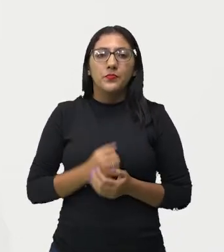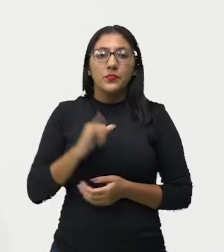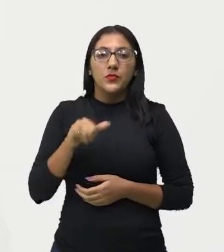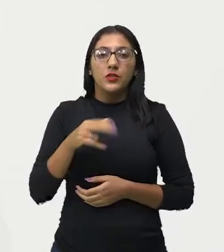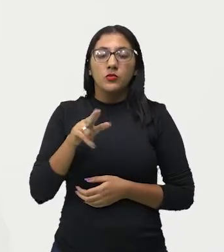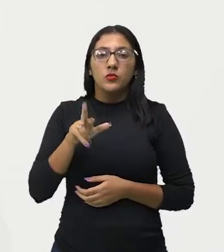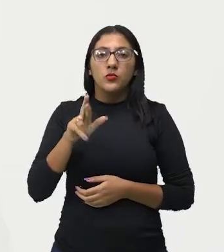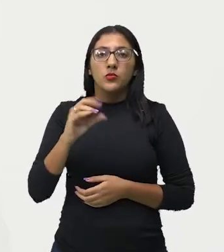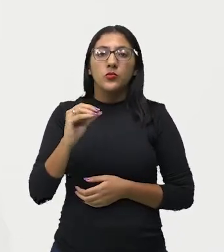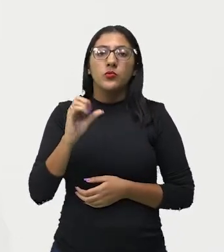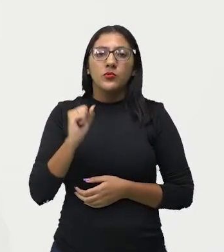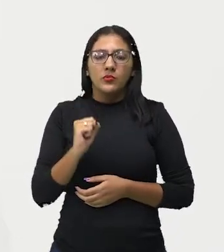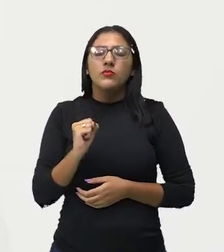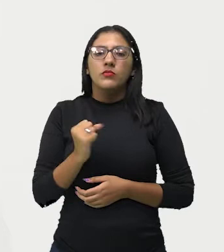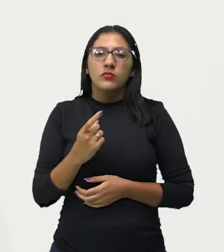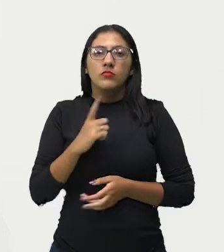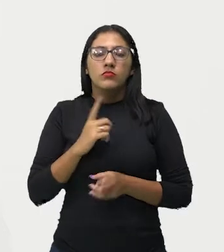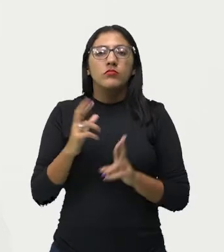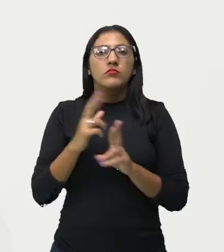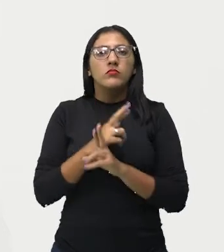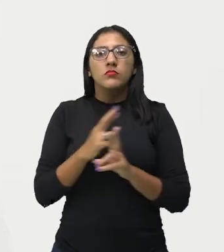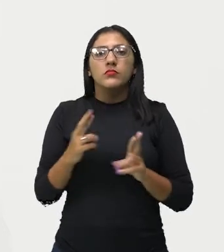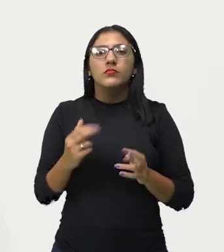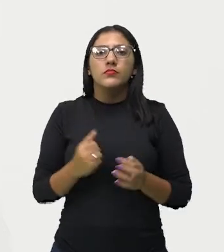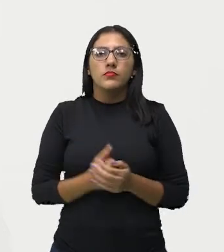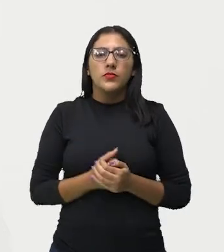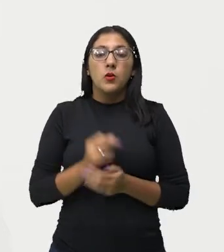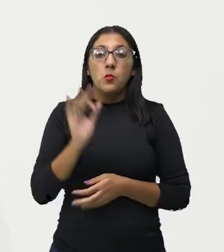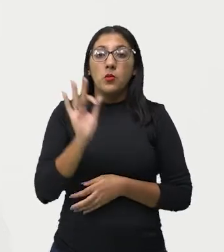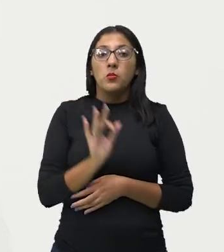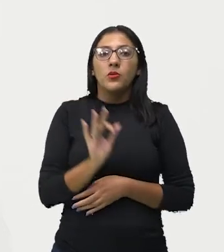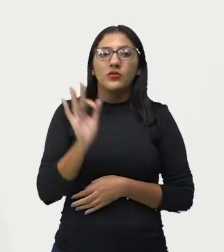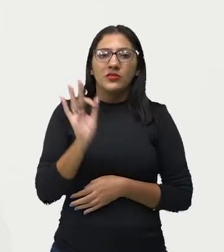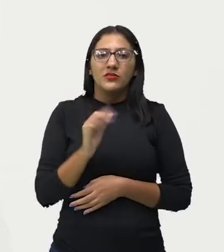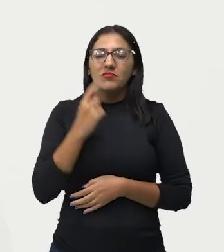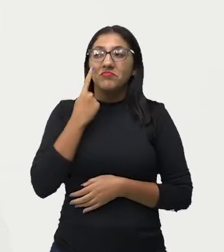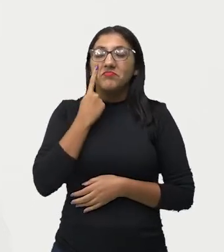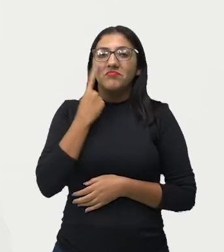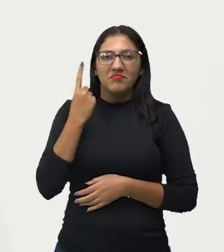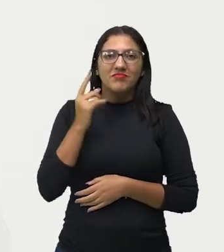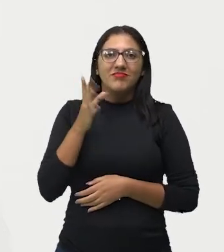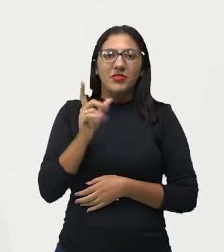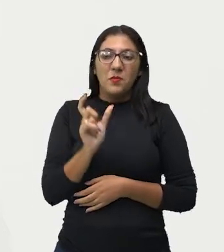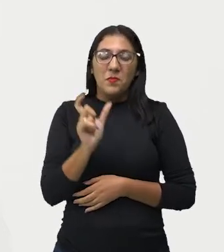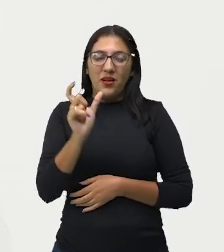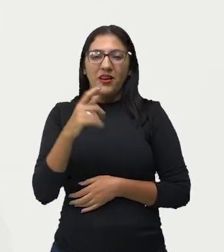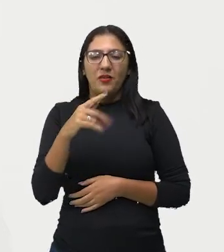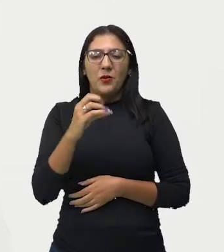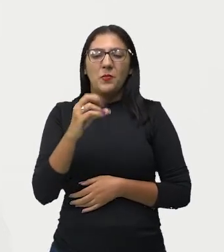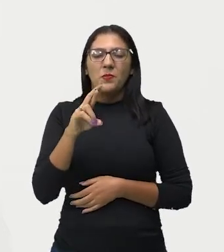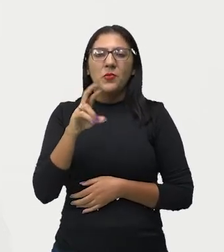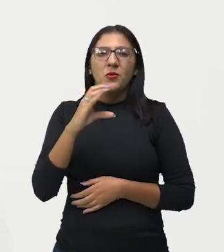Juros é, na verdade, uma porcentagem, olha a palavra que a gente já está usando aqui nas nossas